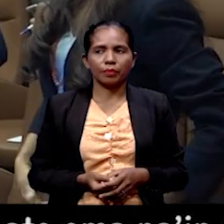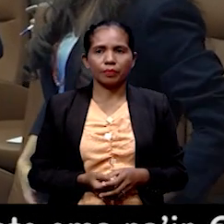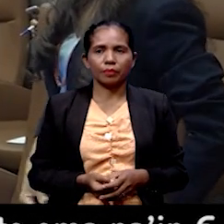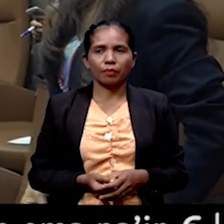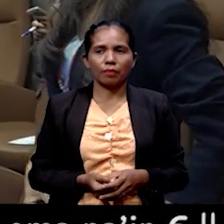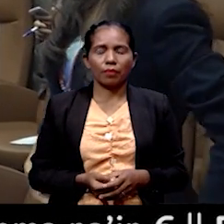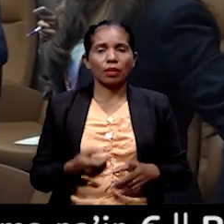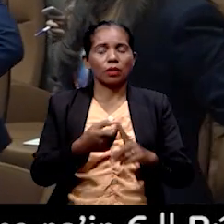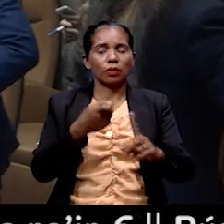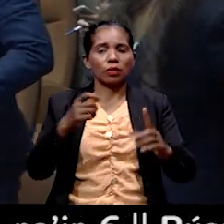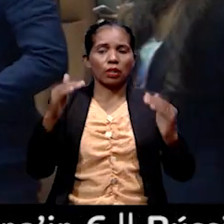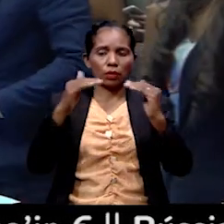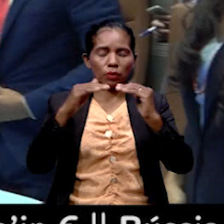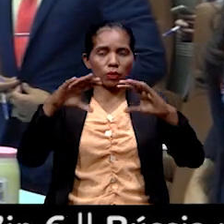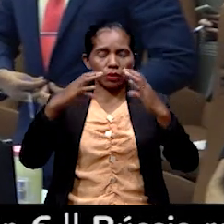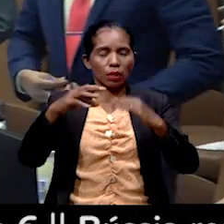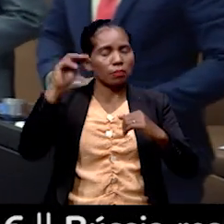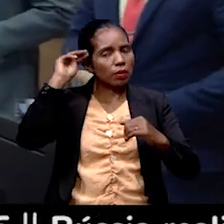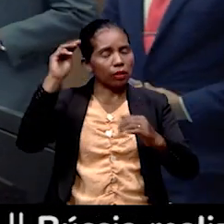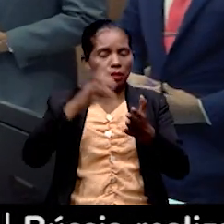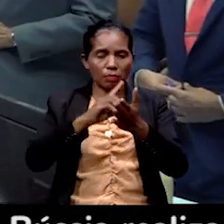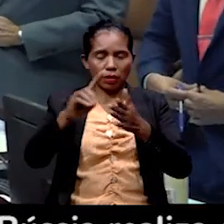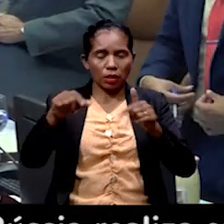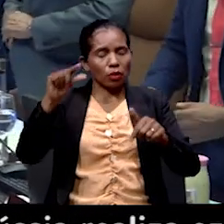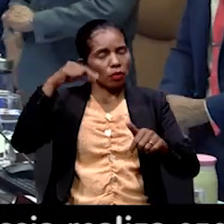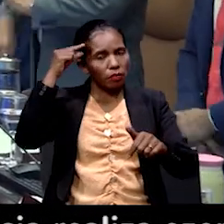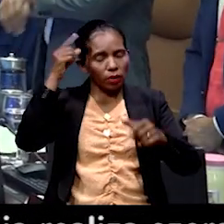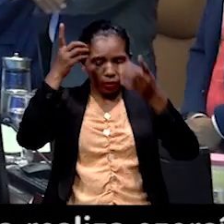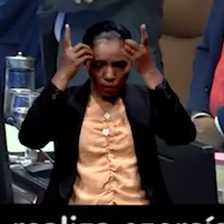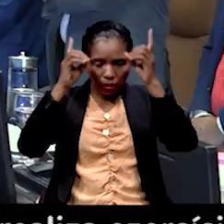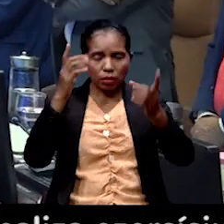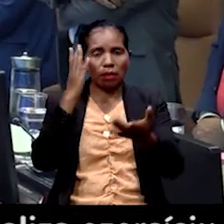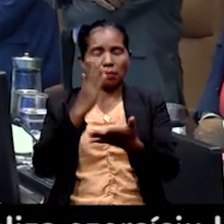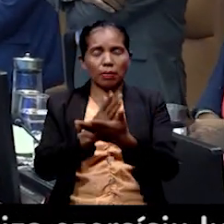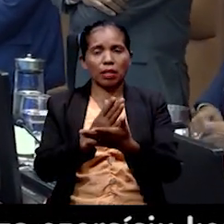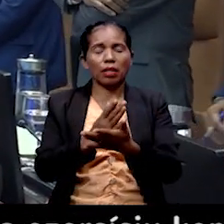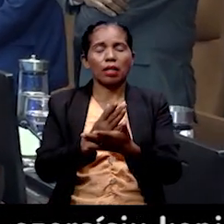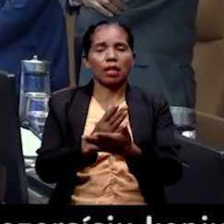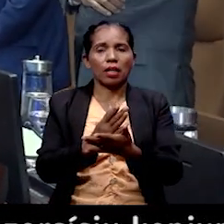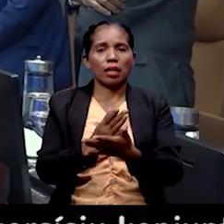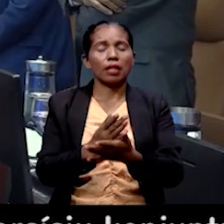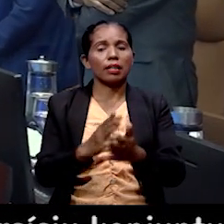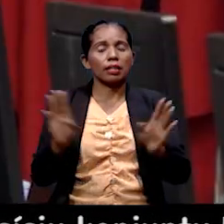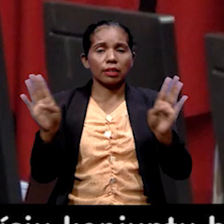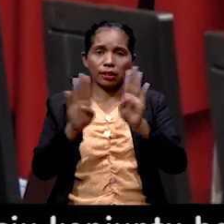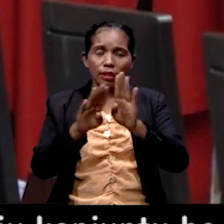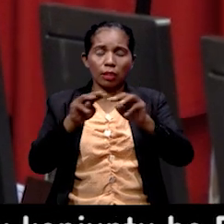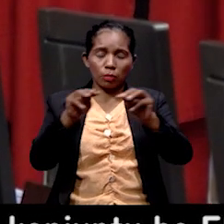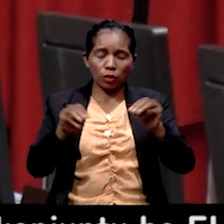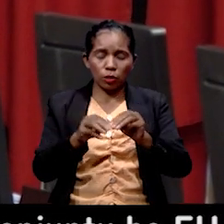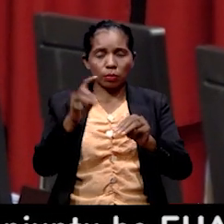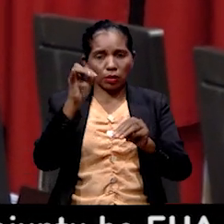Liu se encontra com o Conselho Ministro semana né, governo decide hakoto cerca sanitária e município de Li, onde for livre ba cidadão sira atu